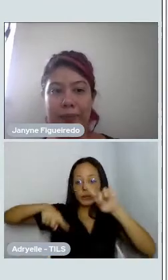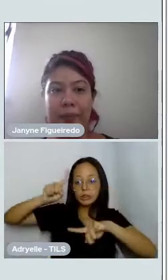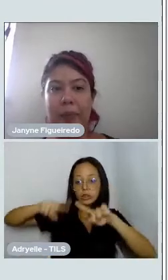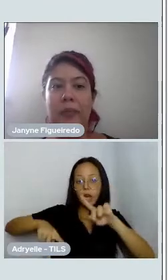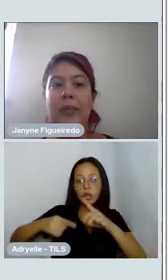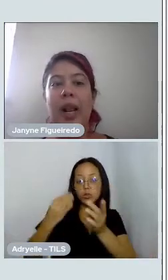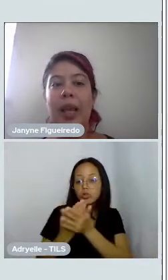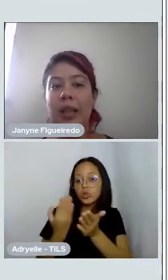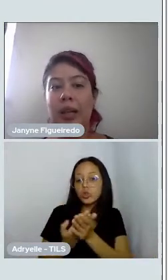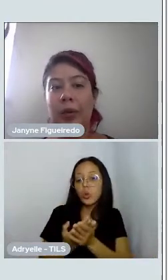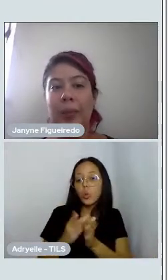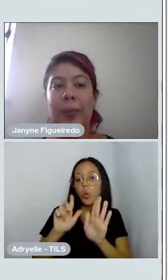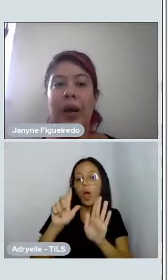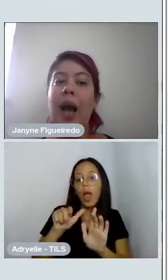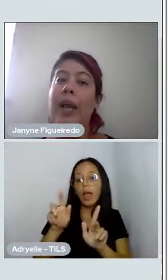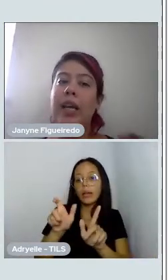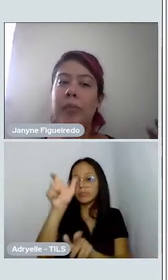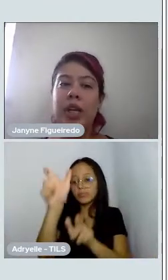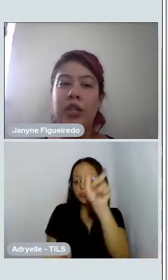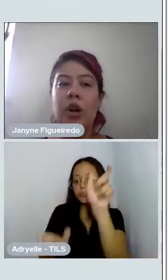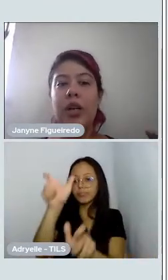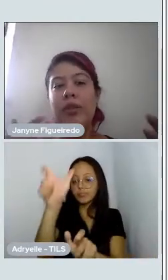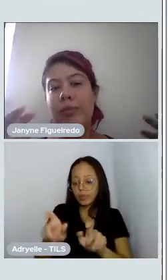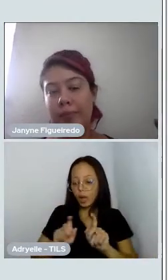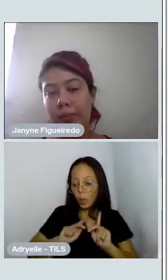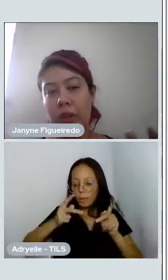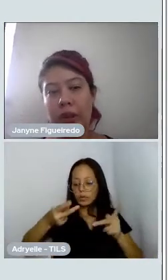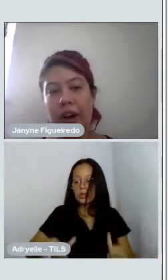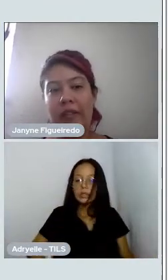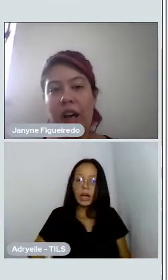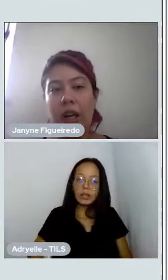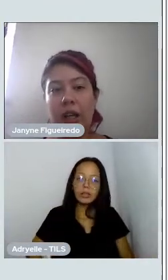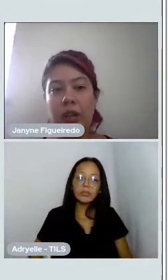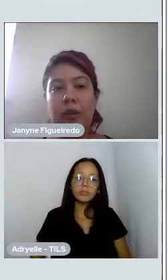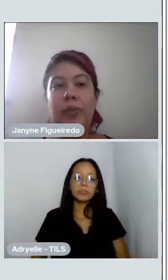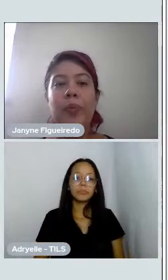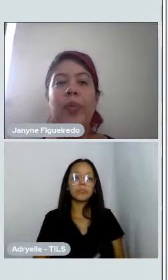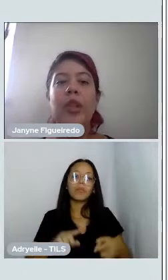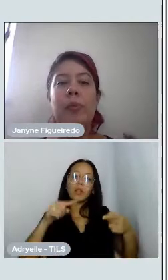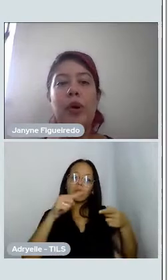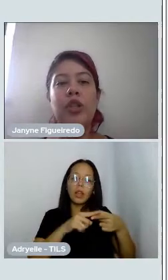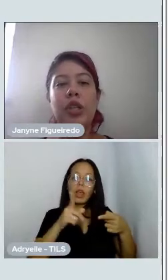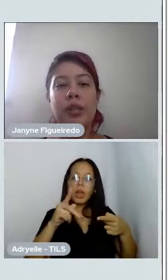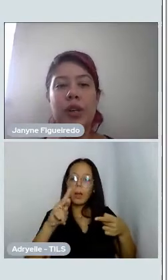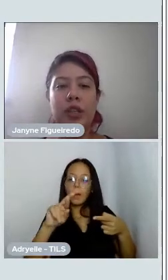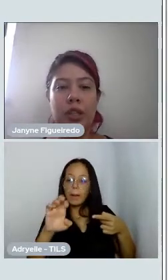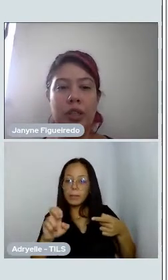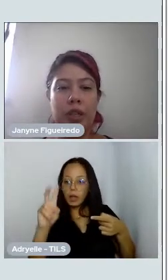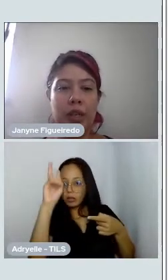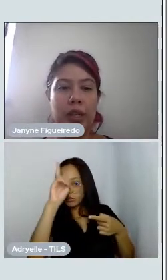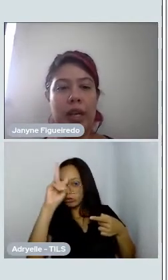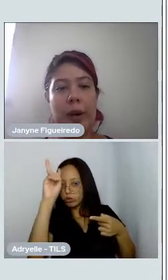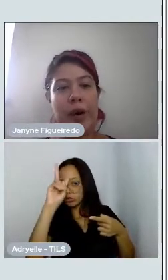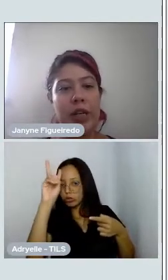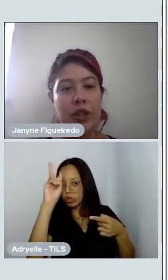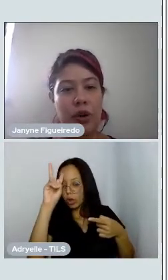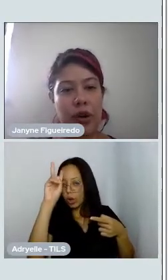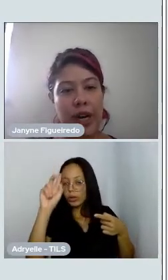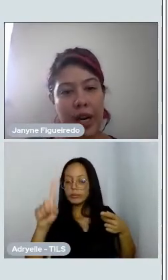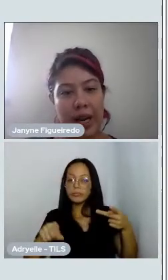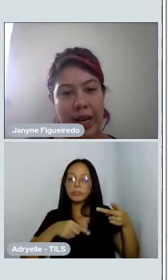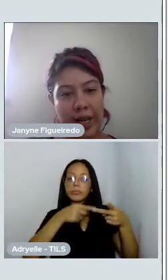humanidade. Então, aí tem a pré-história, que eu estava falando. Depois disso, que